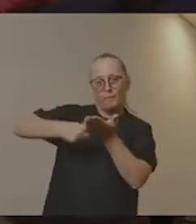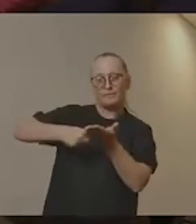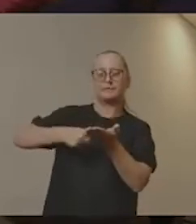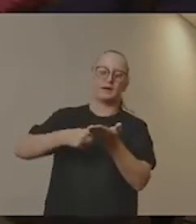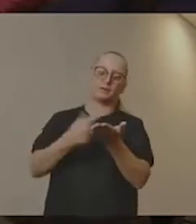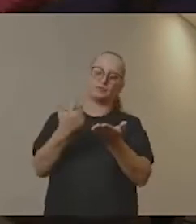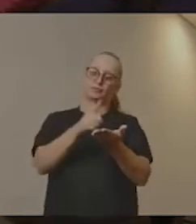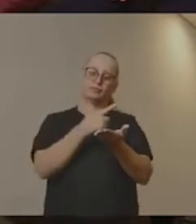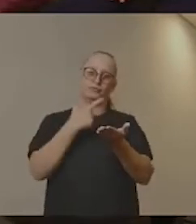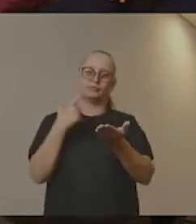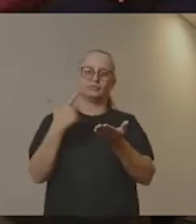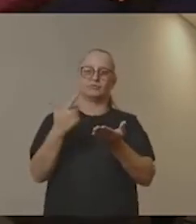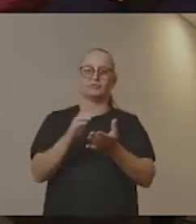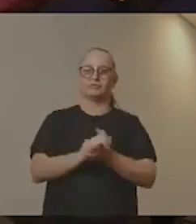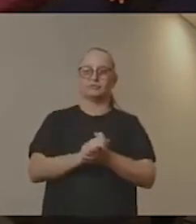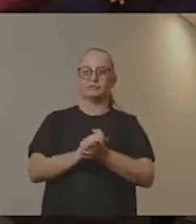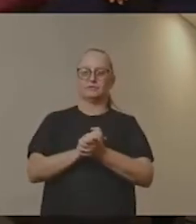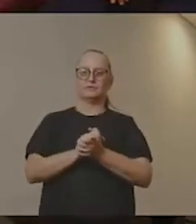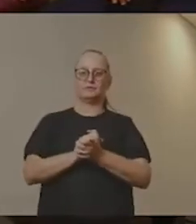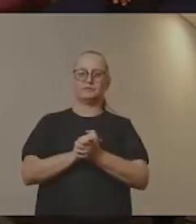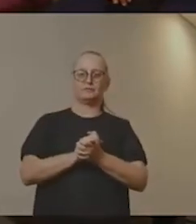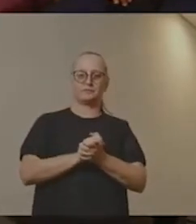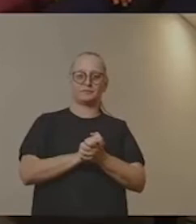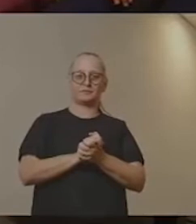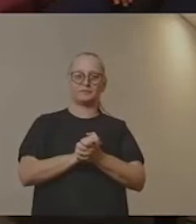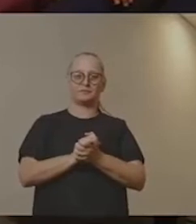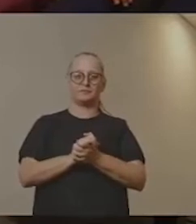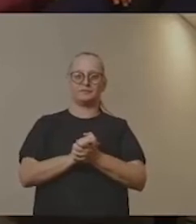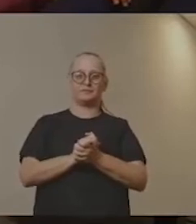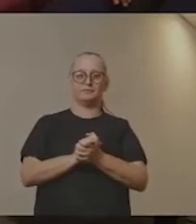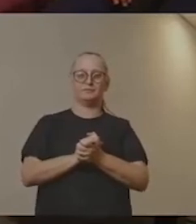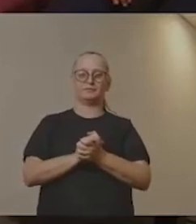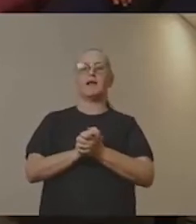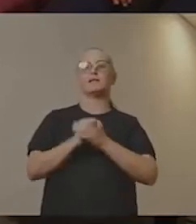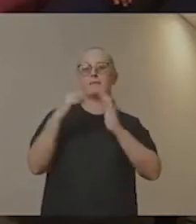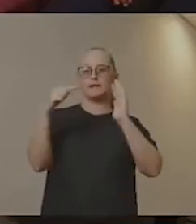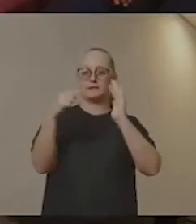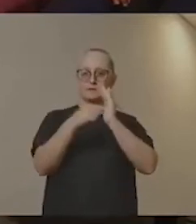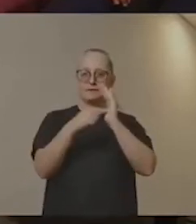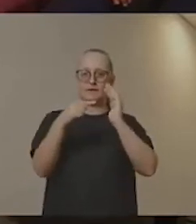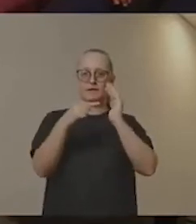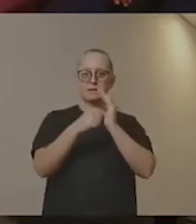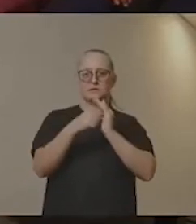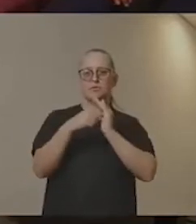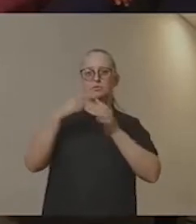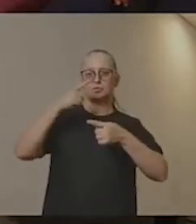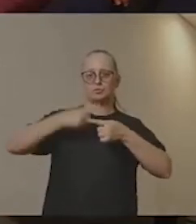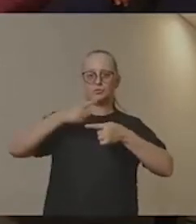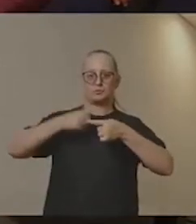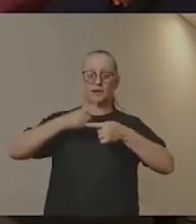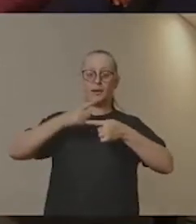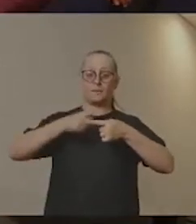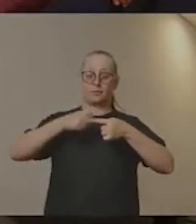de denúncia, né? Porque eu, o meu objeto de trabalho, as assembleias estão incluídas nisso. E para que